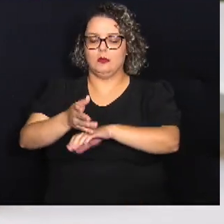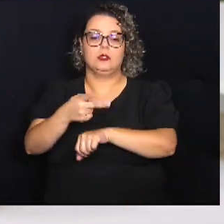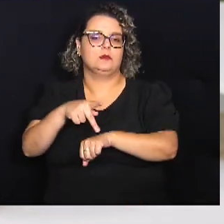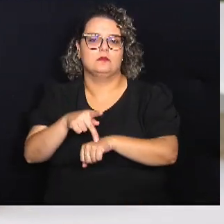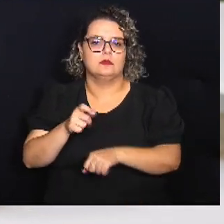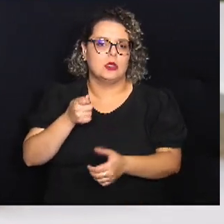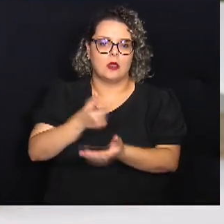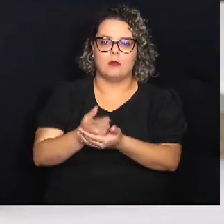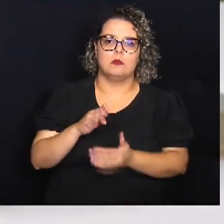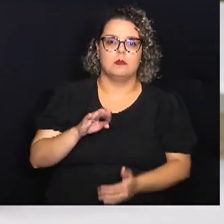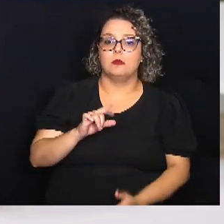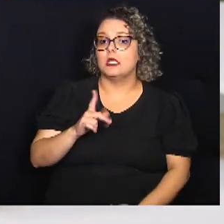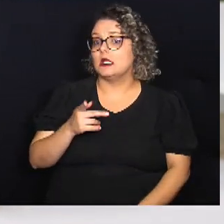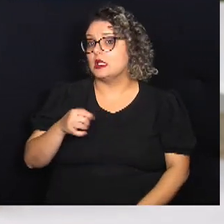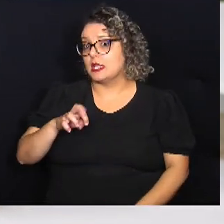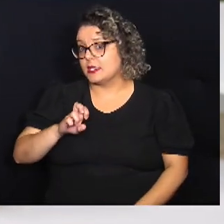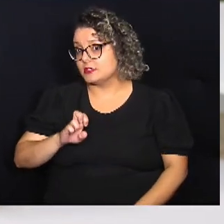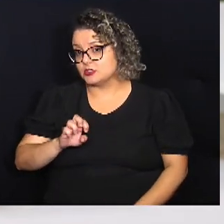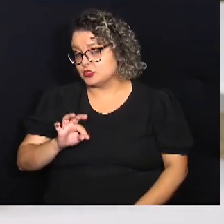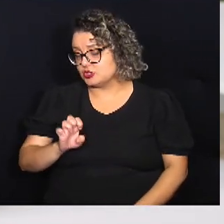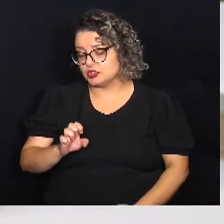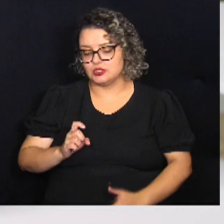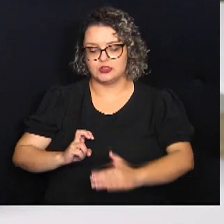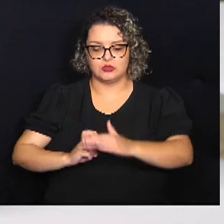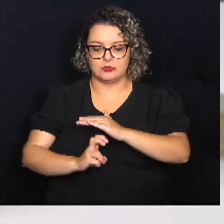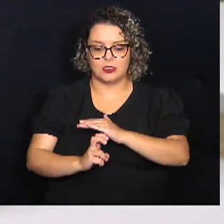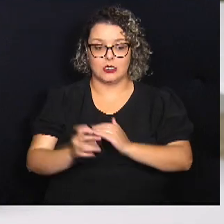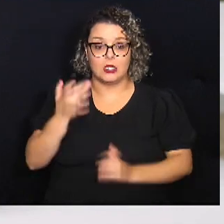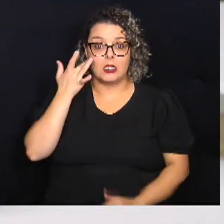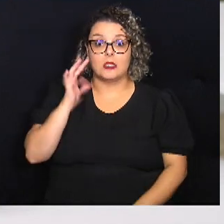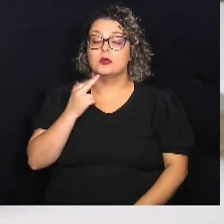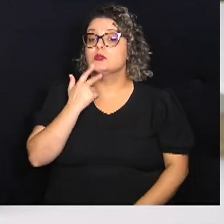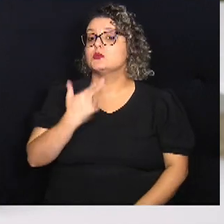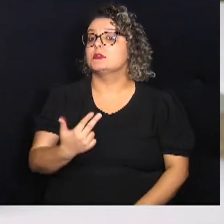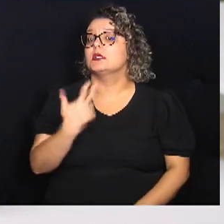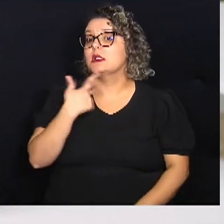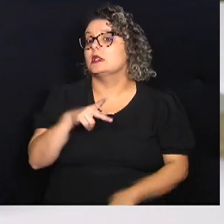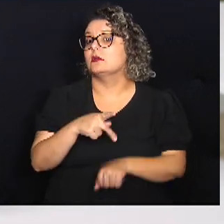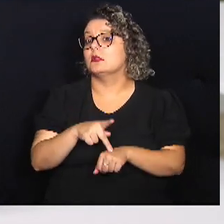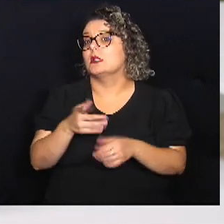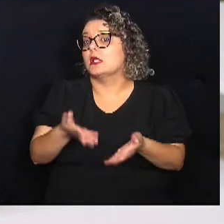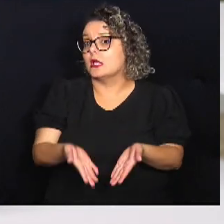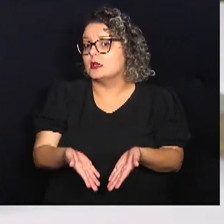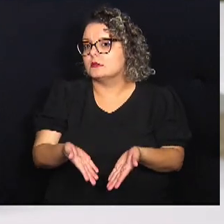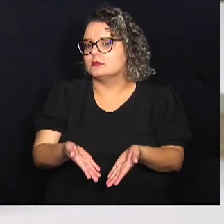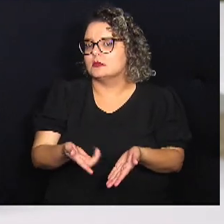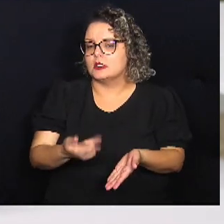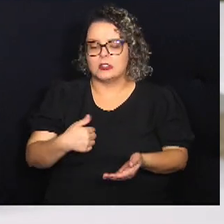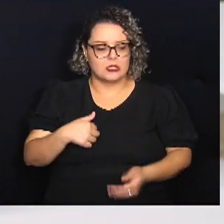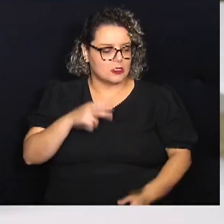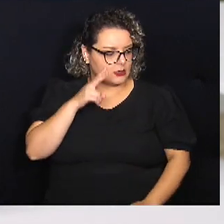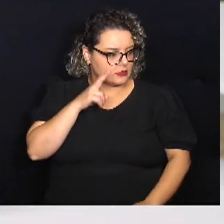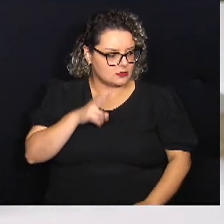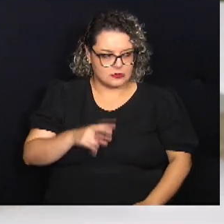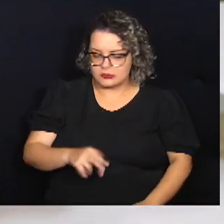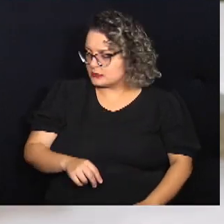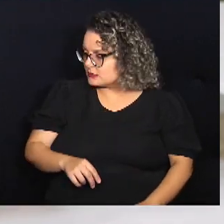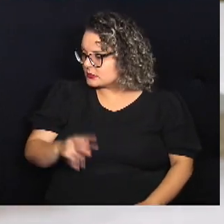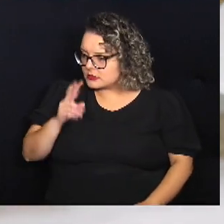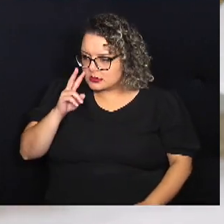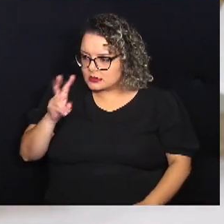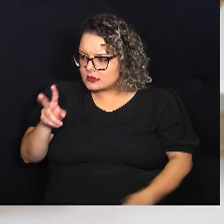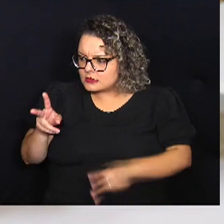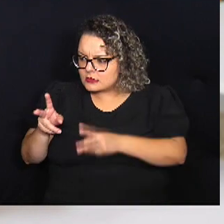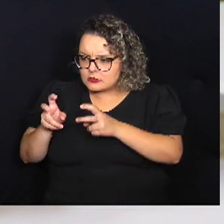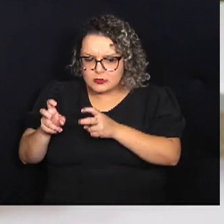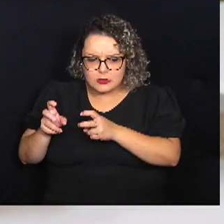bilhete de metrô e eu não sei a língua daquele país, e aí eu fico olhando onde que a pessoa coloca o